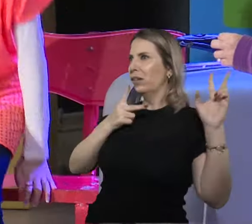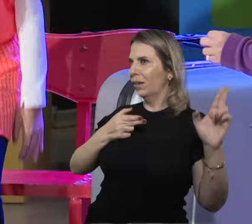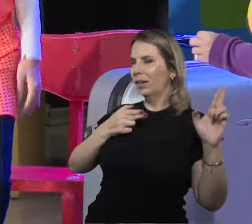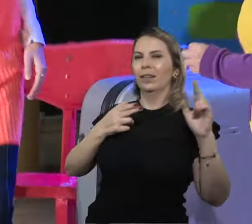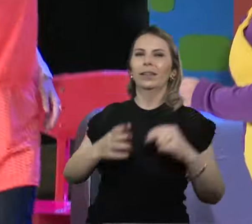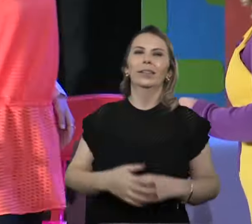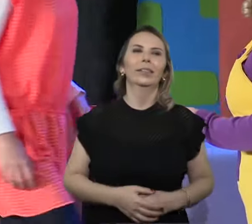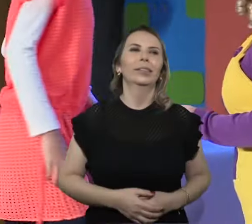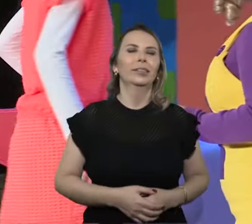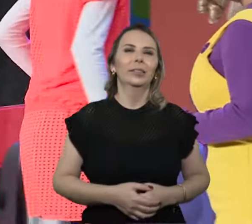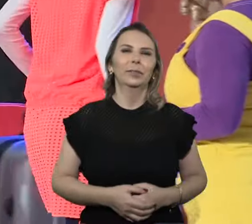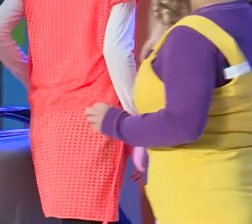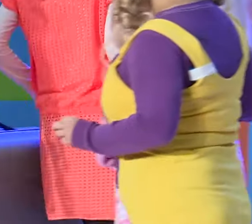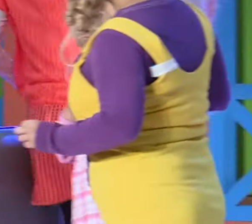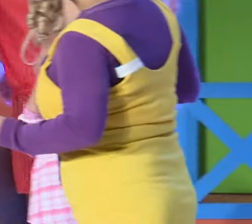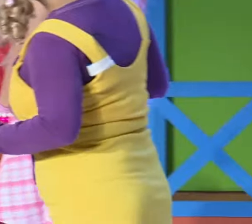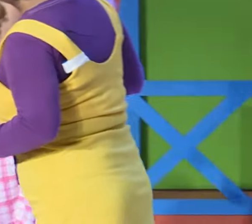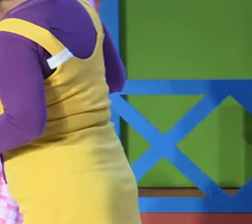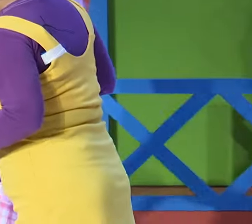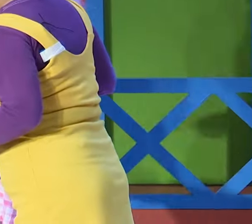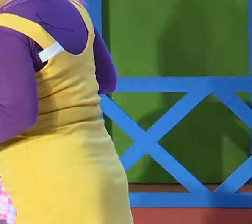meninas.